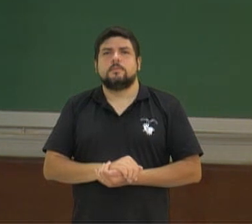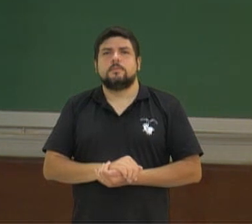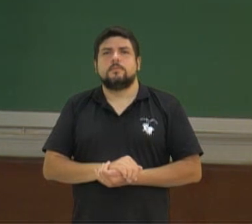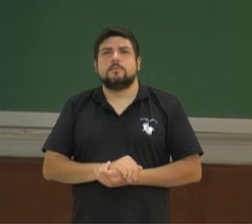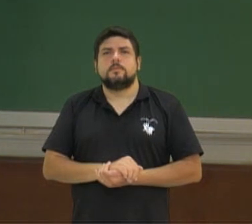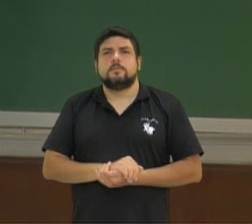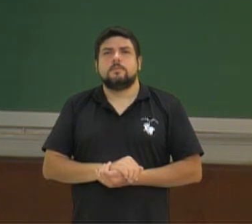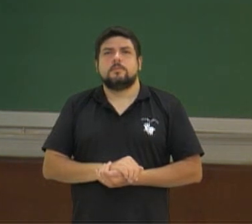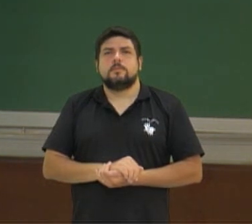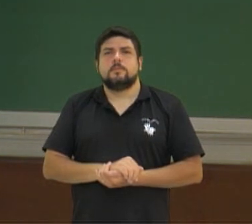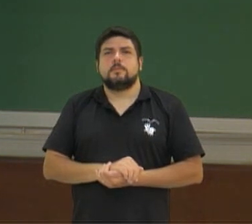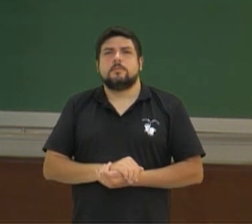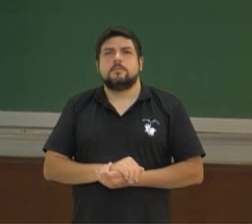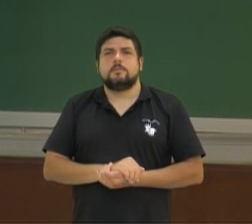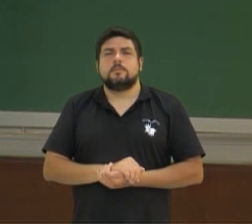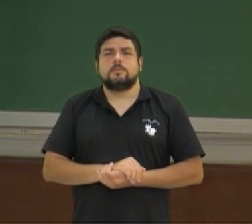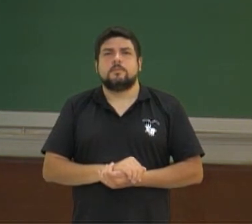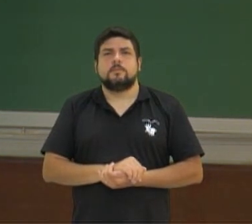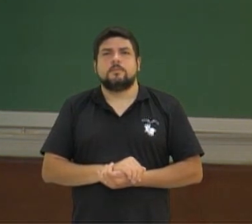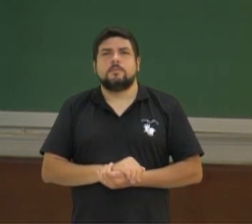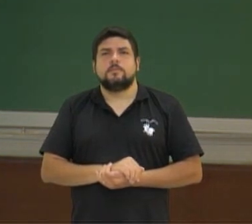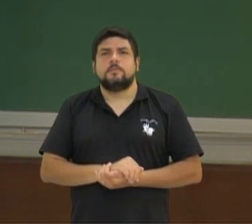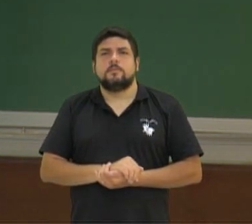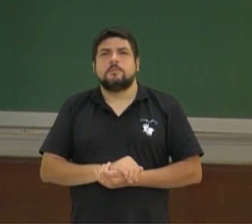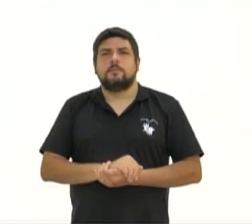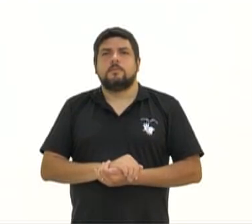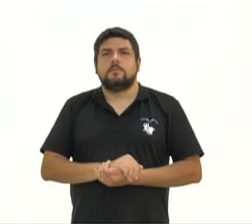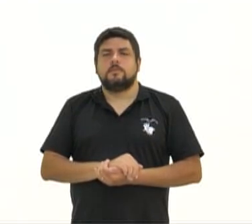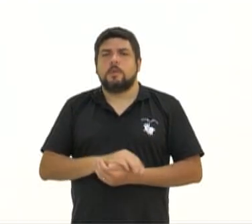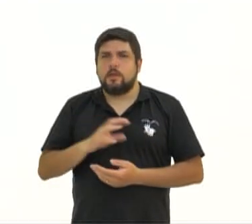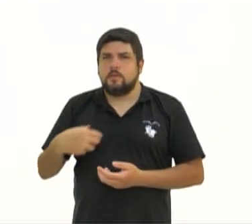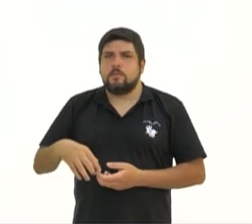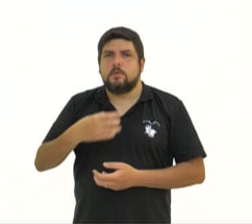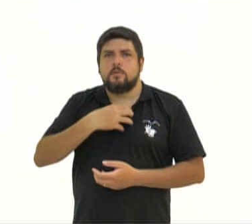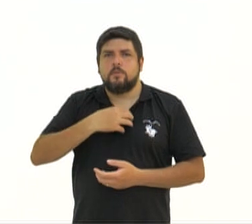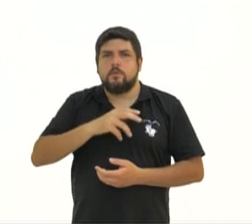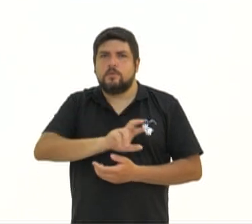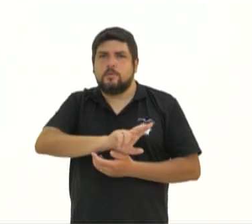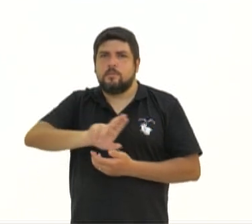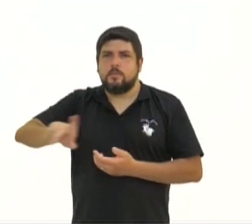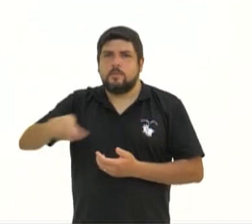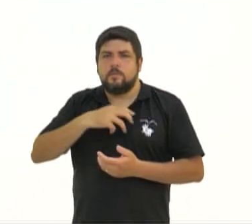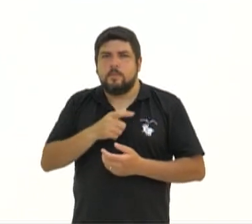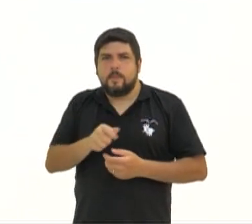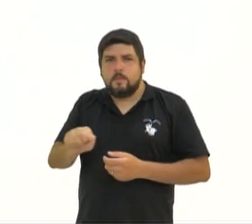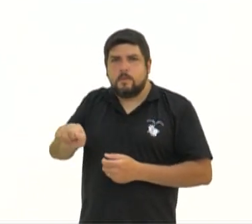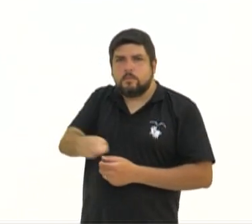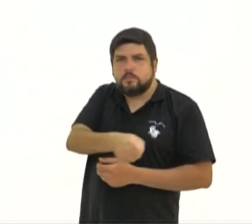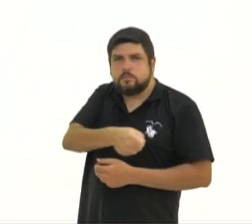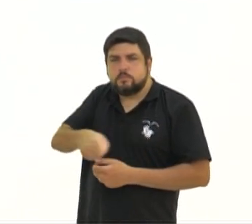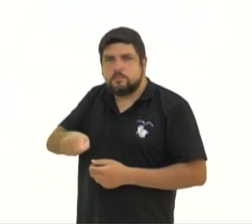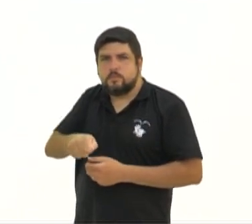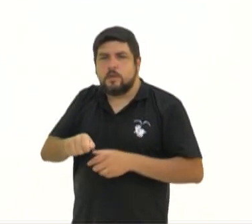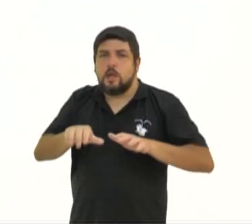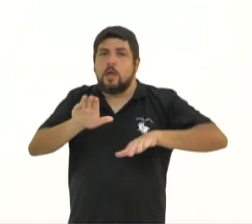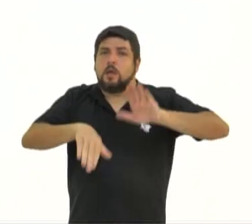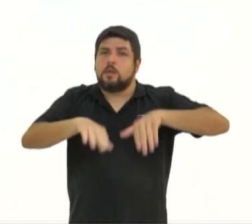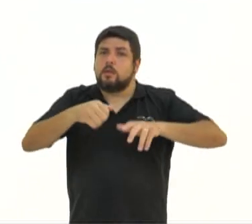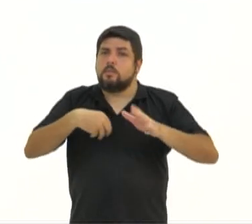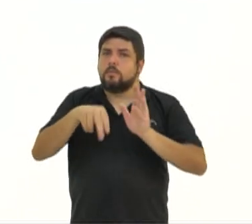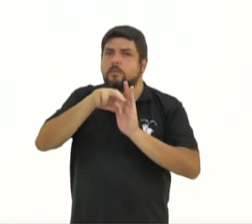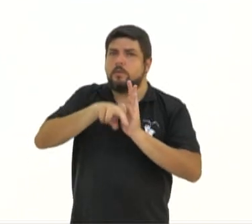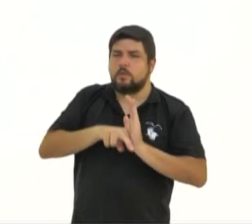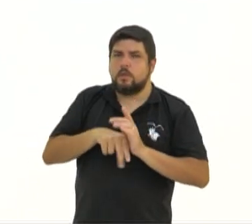da raquete. Então, são alguns estilos diferentes de raquete também, dependendo de cada jogador,